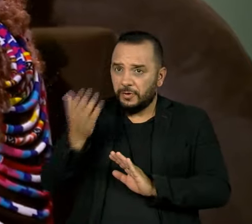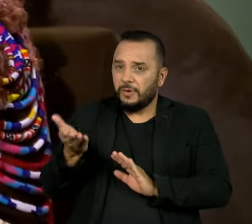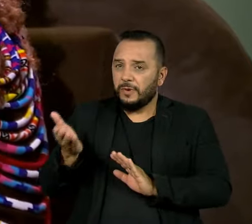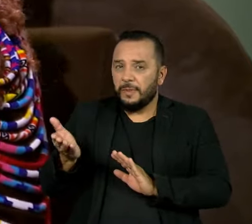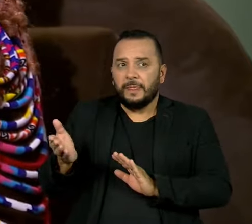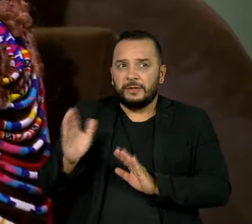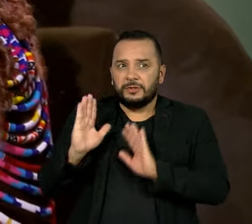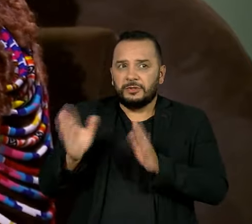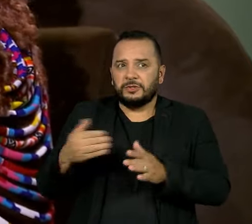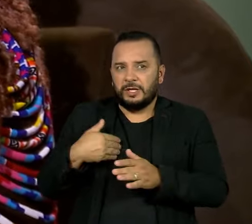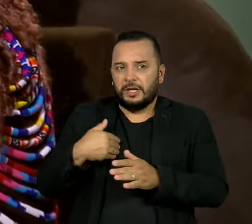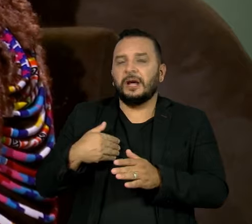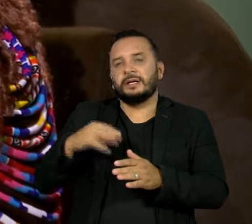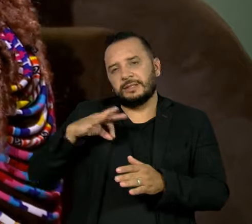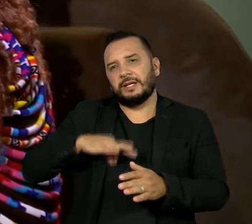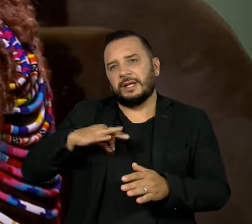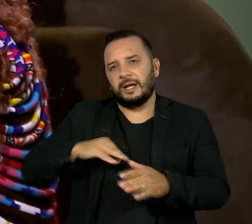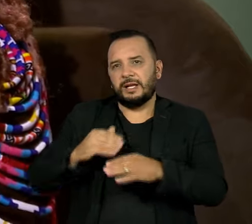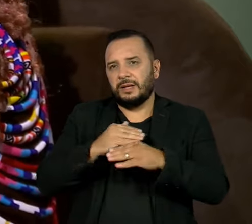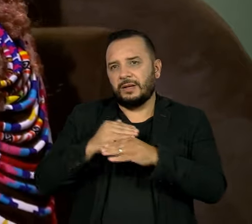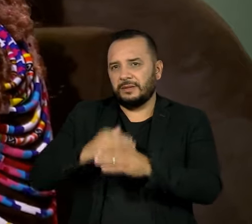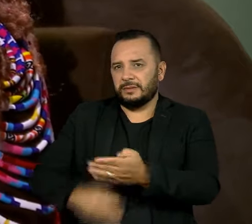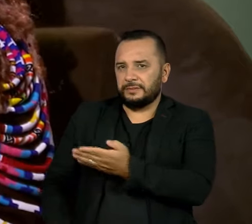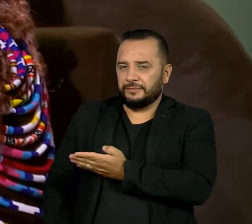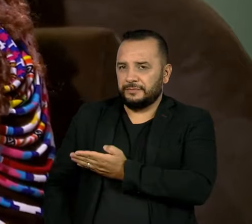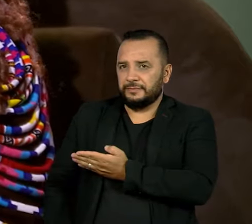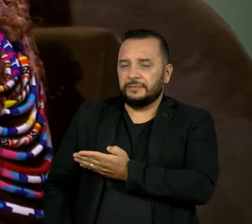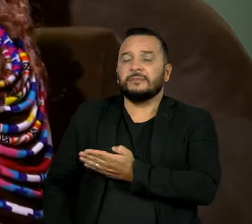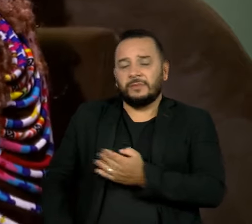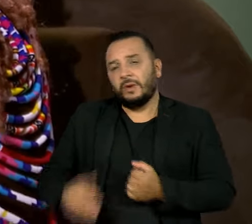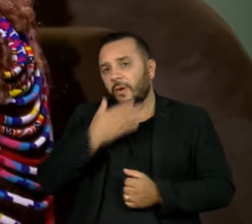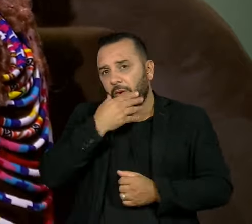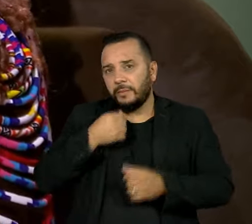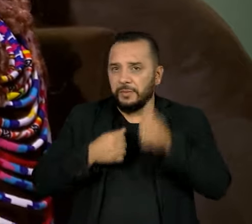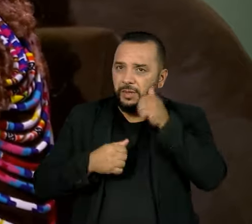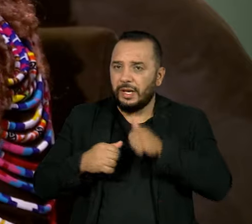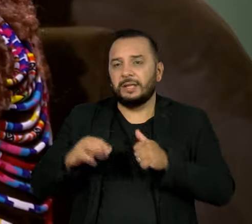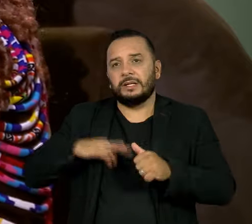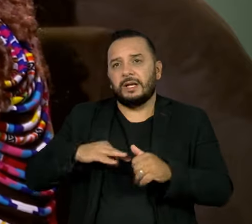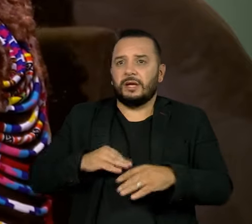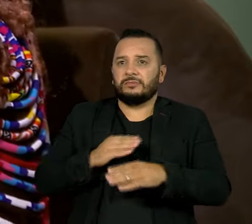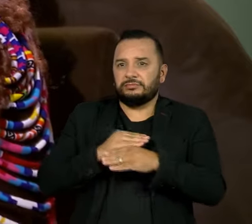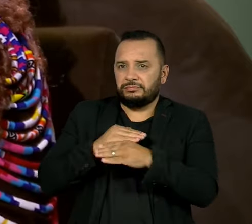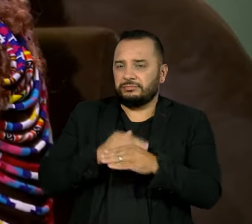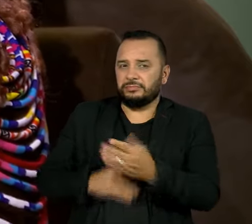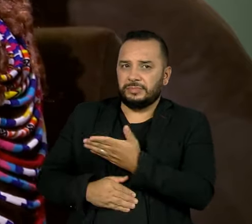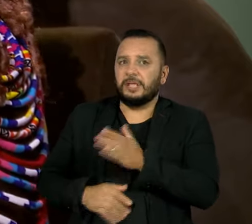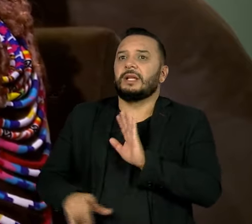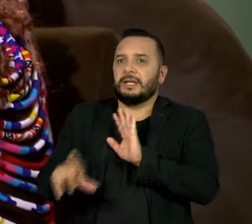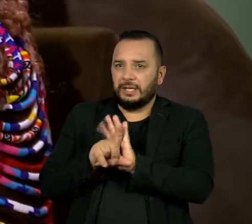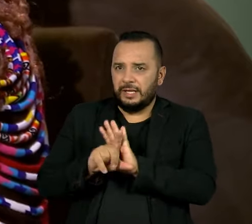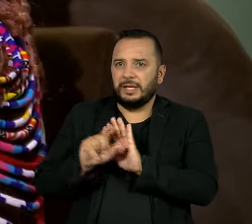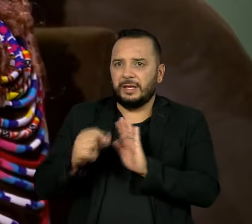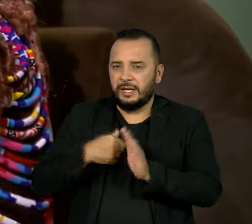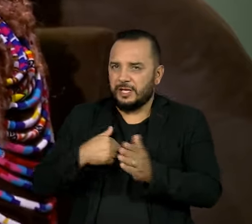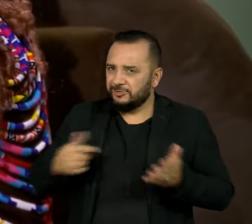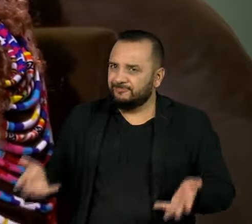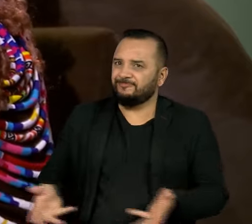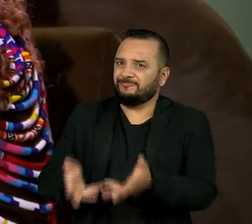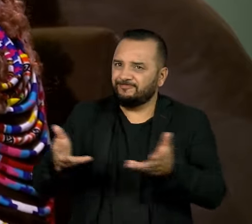Igualdade Salarial, né, que vem rever a questão da dinâmica salarial entre homens e mulheres, a lei pode ser um grande mecanismo de impulsionamento e